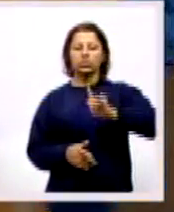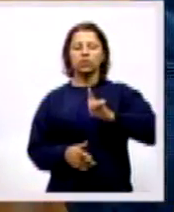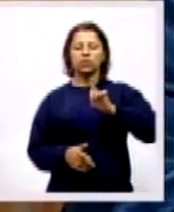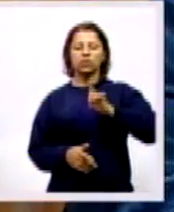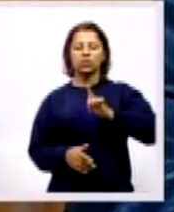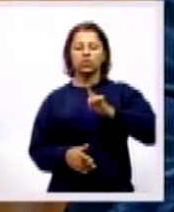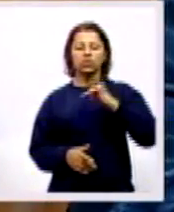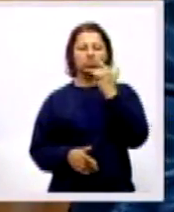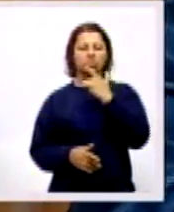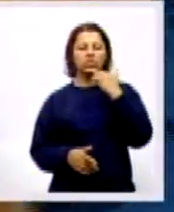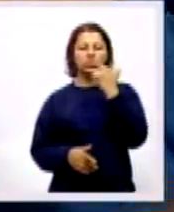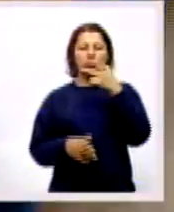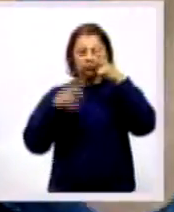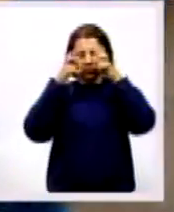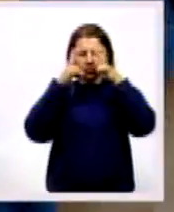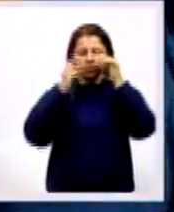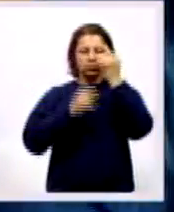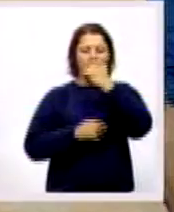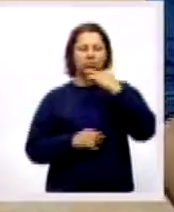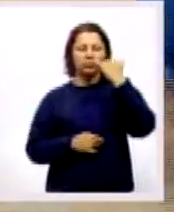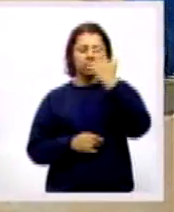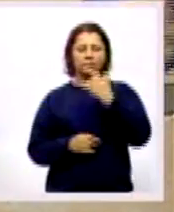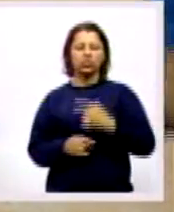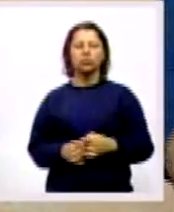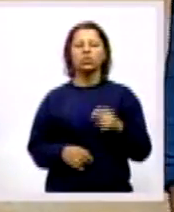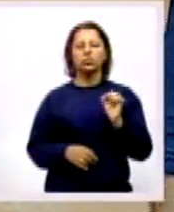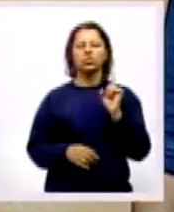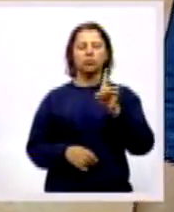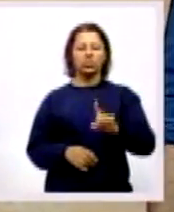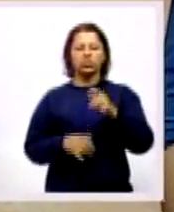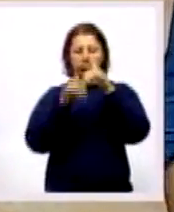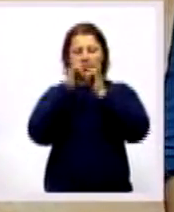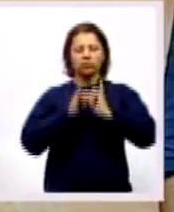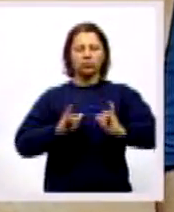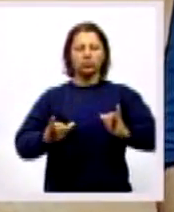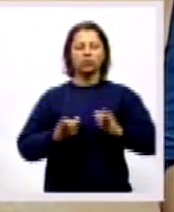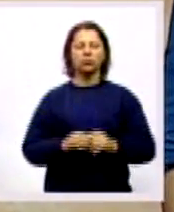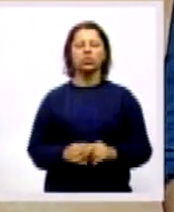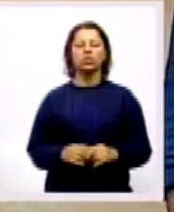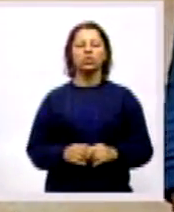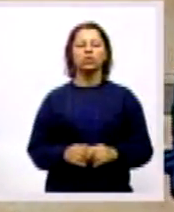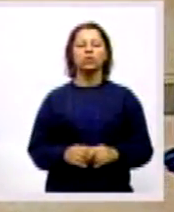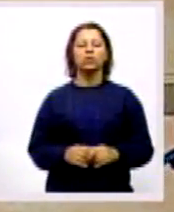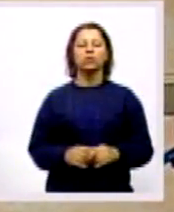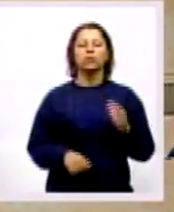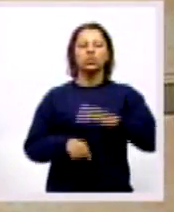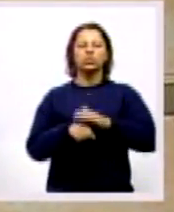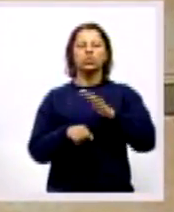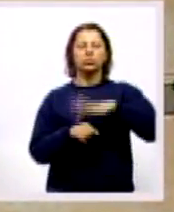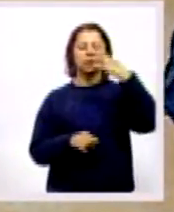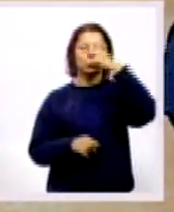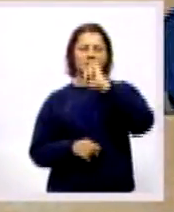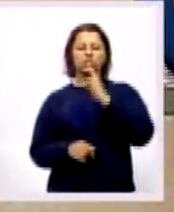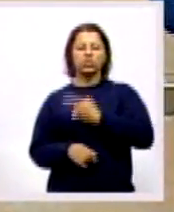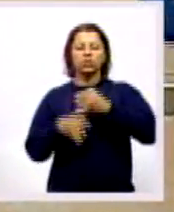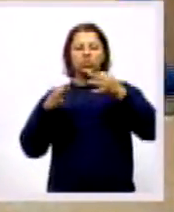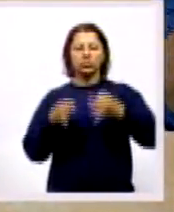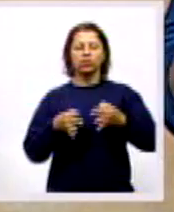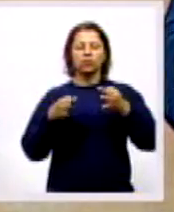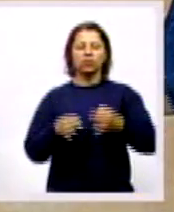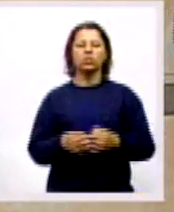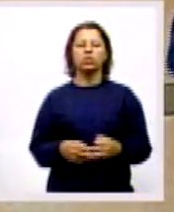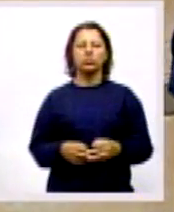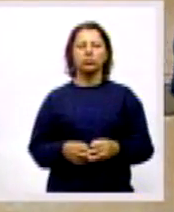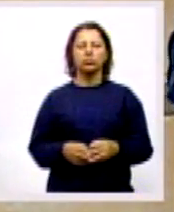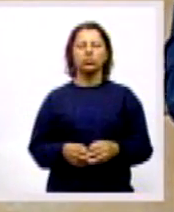ler nos lábios ou na força dos olhos aquilo que ela está dizendo. O mais bonitinho é que quando a gente acerta, ela pisca os